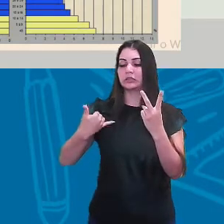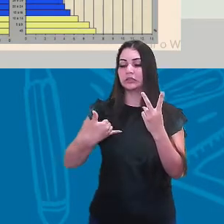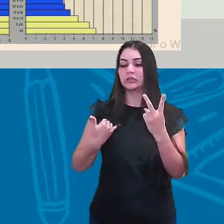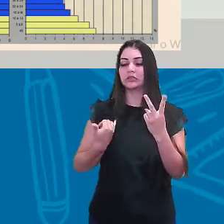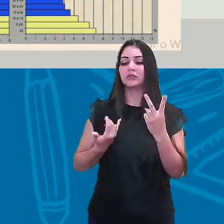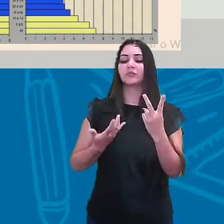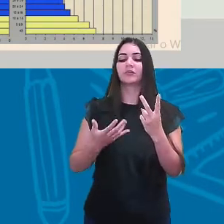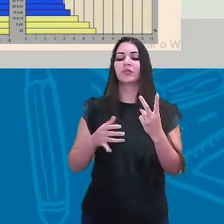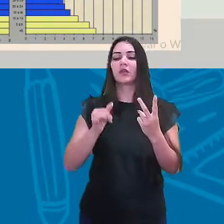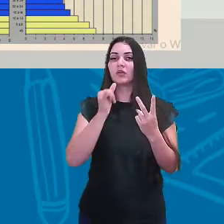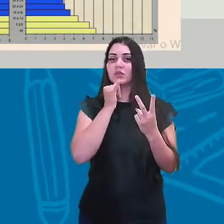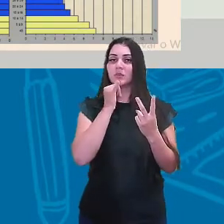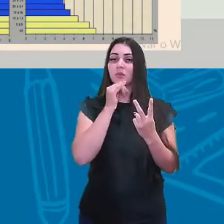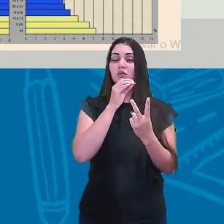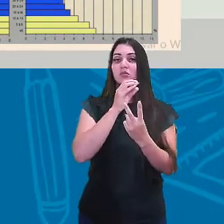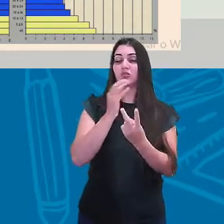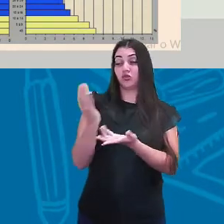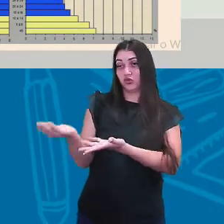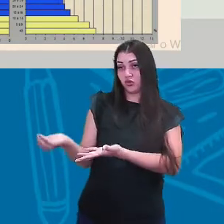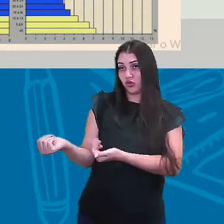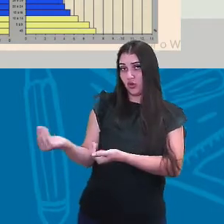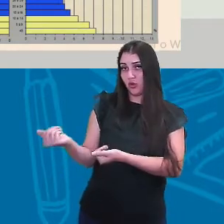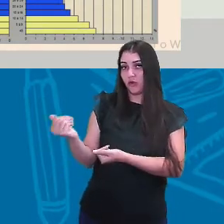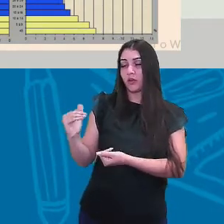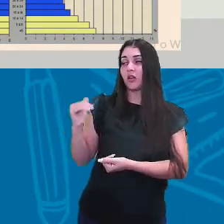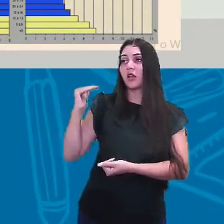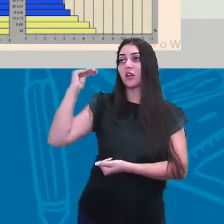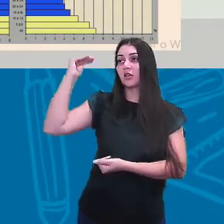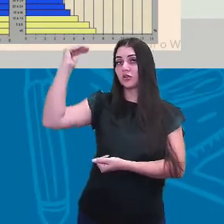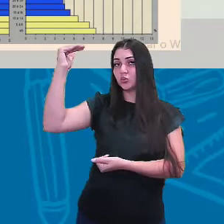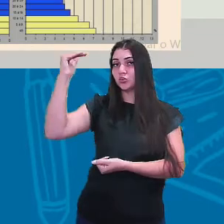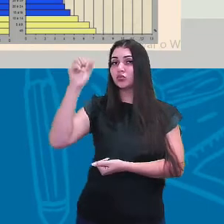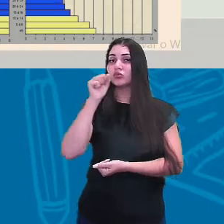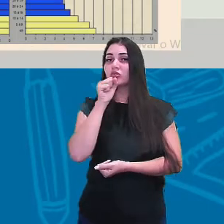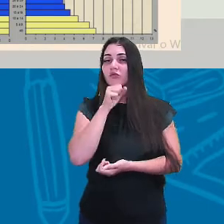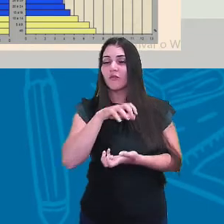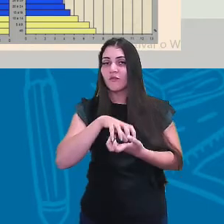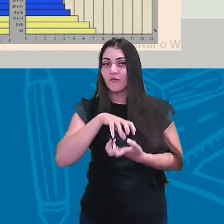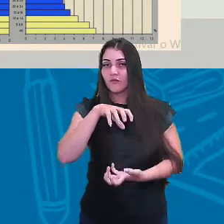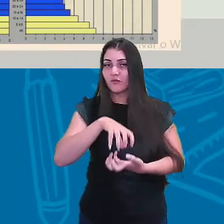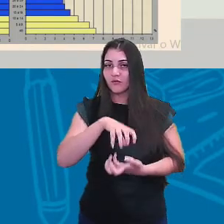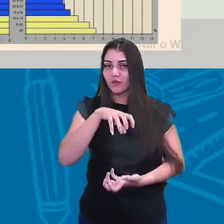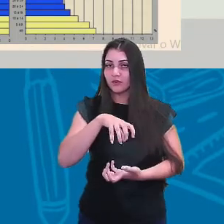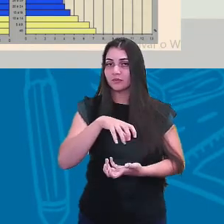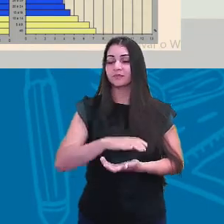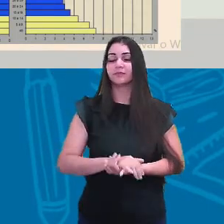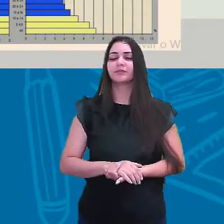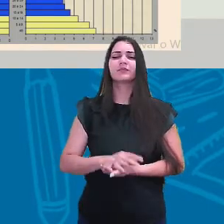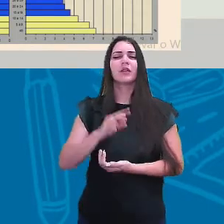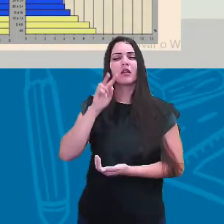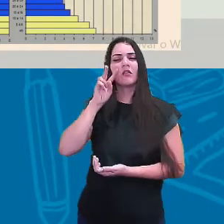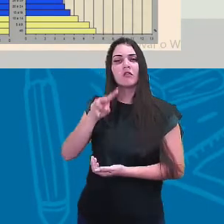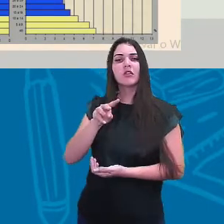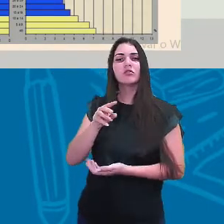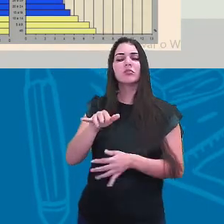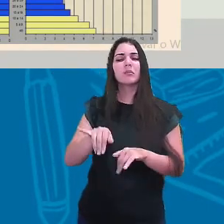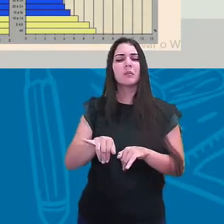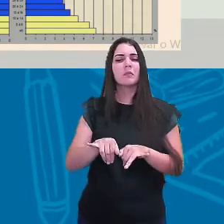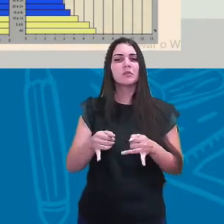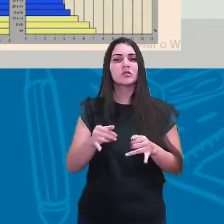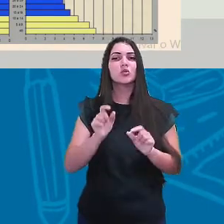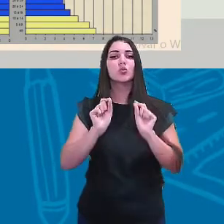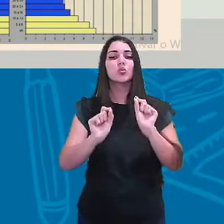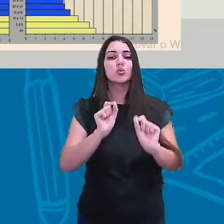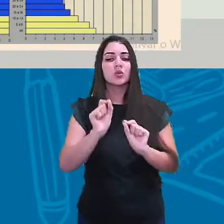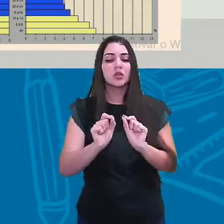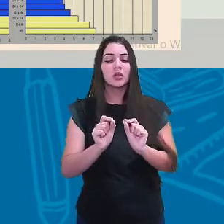gente separa aqui, ó, entre jovens, adultos e idosos, tá bom? Então, vejam basicamente, a